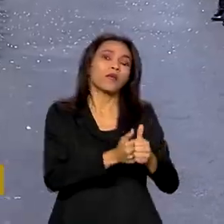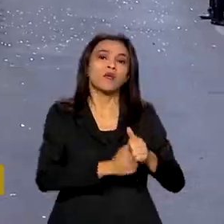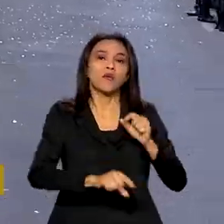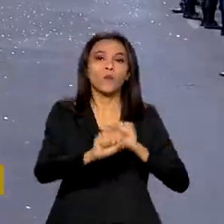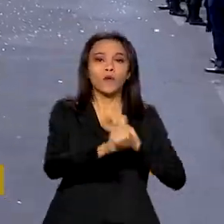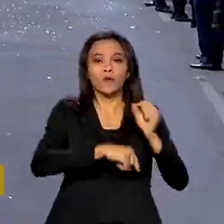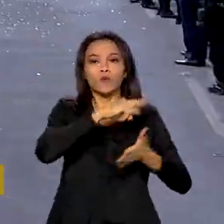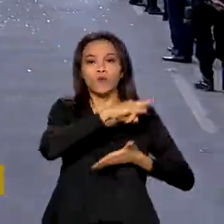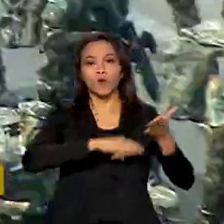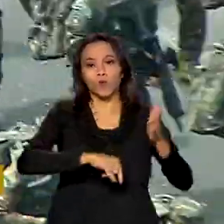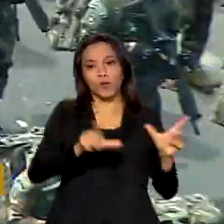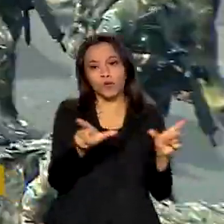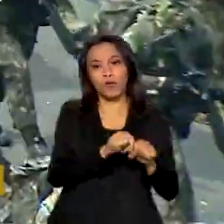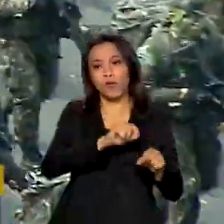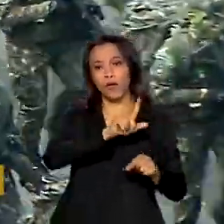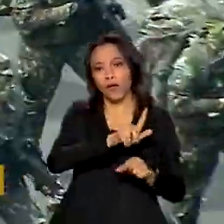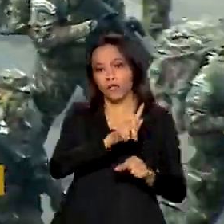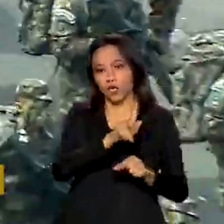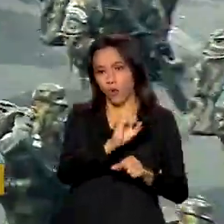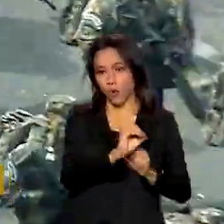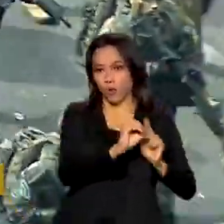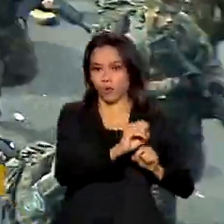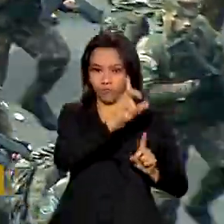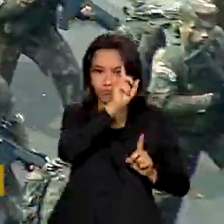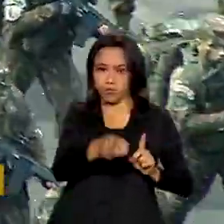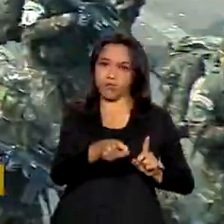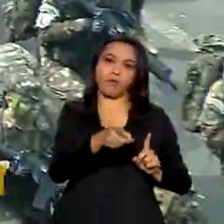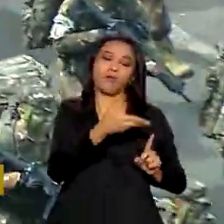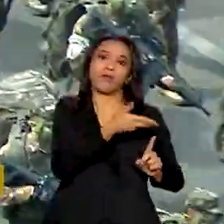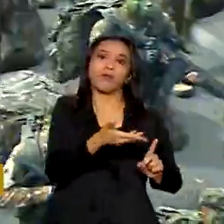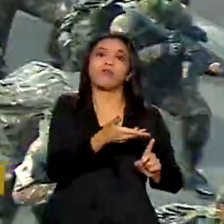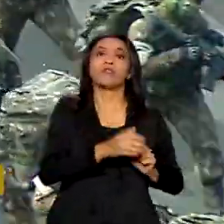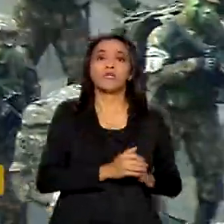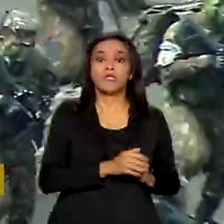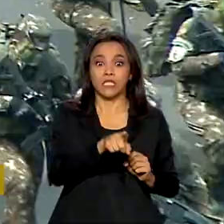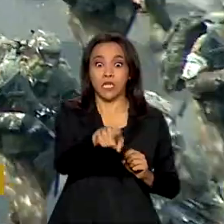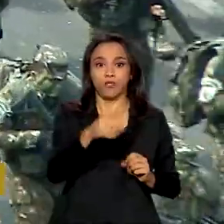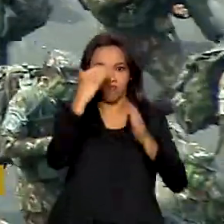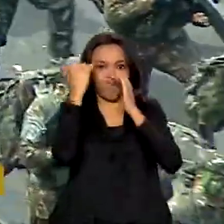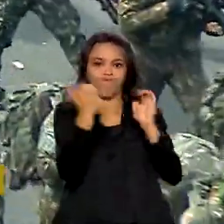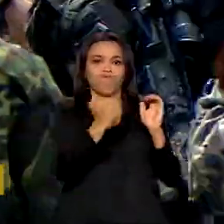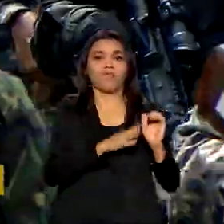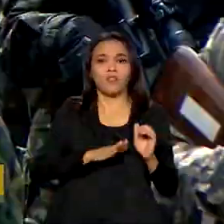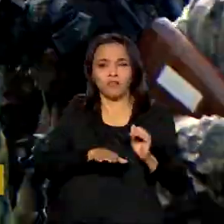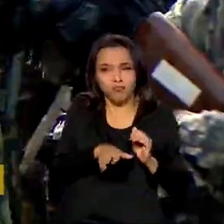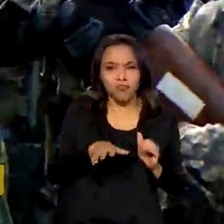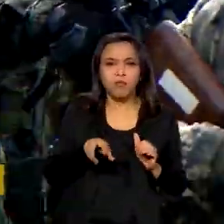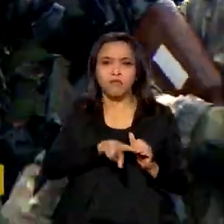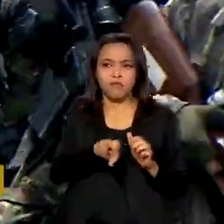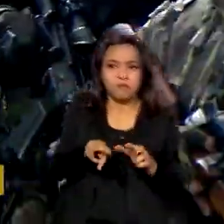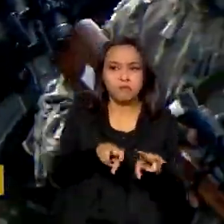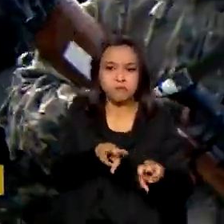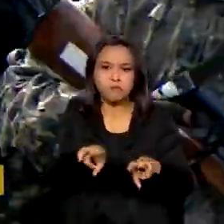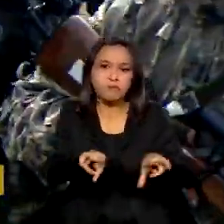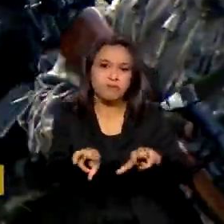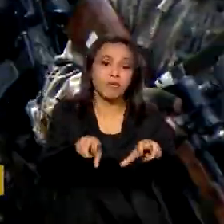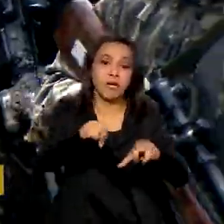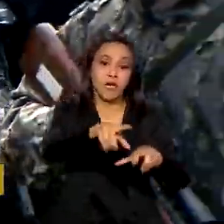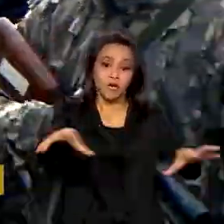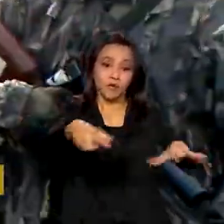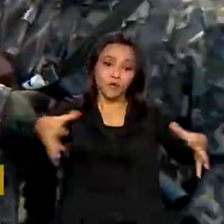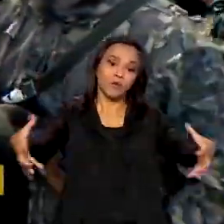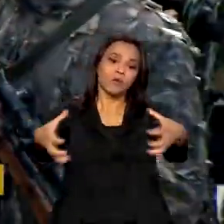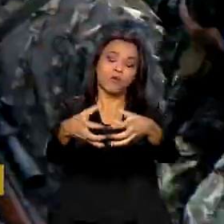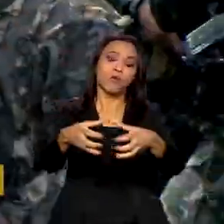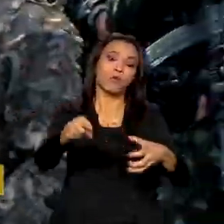mais vocacionadas para isso, as tropas ali da região sudeste. Um grupamento aí da selva. Esse grupamento vem lá do 1º